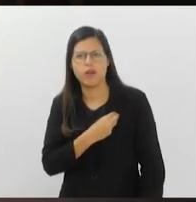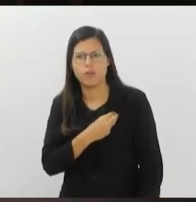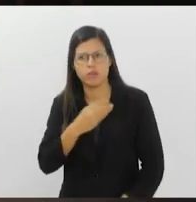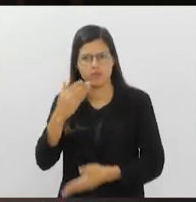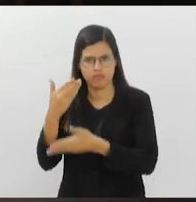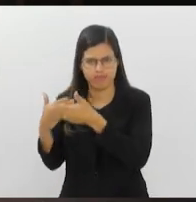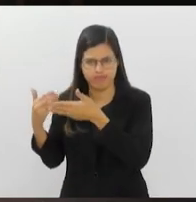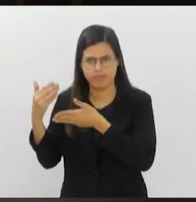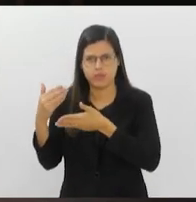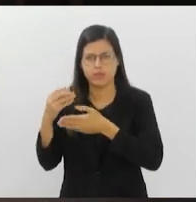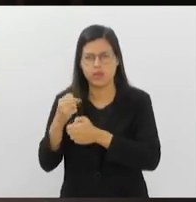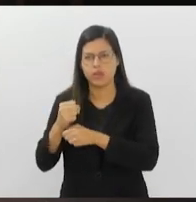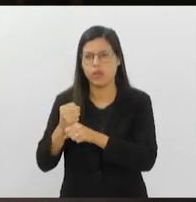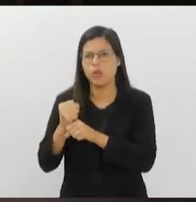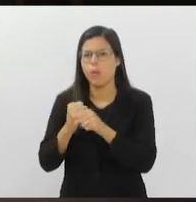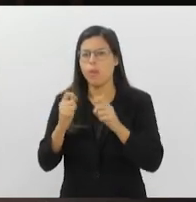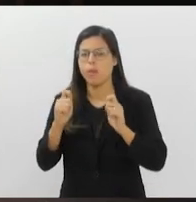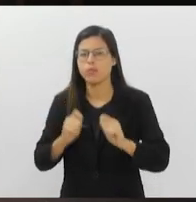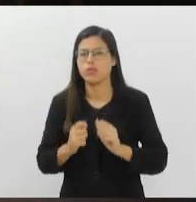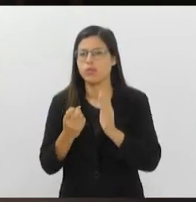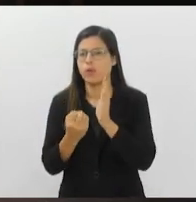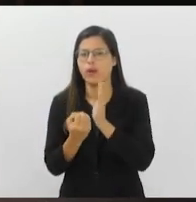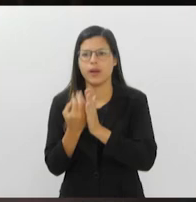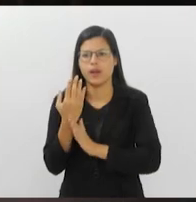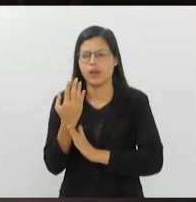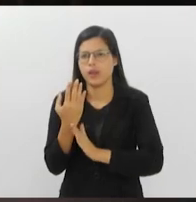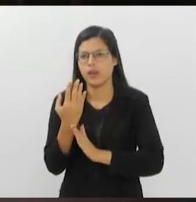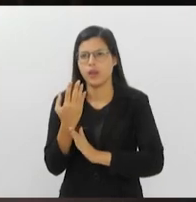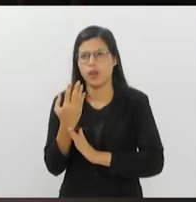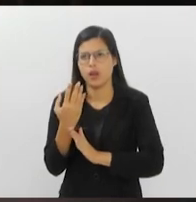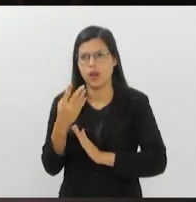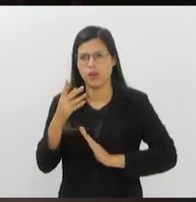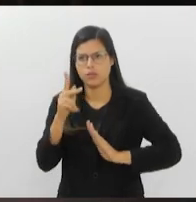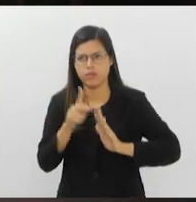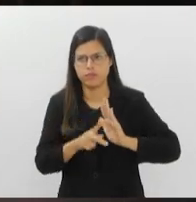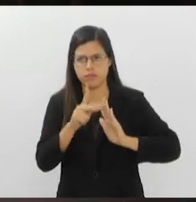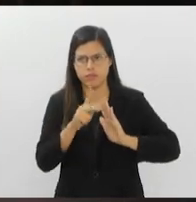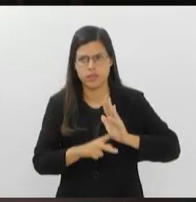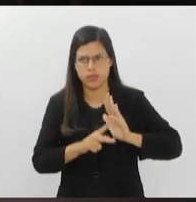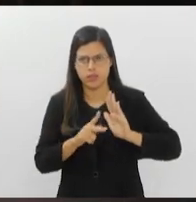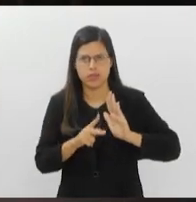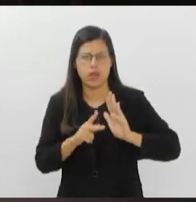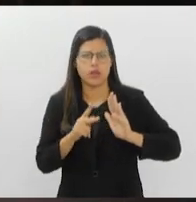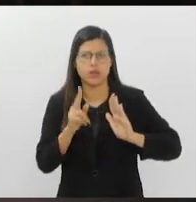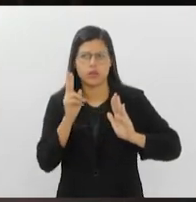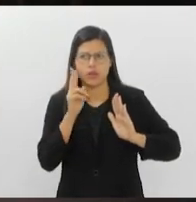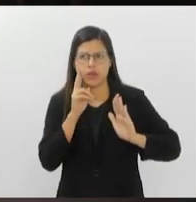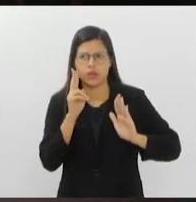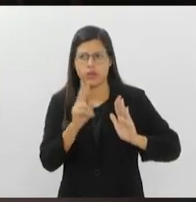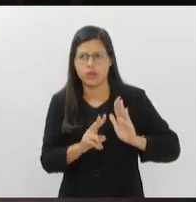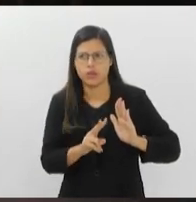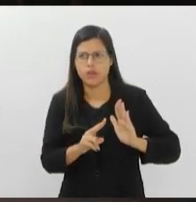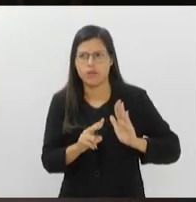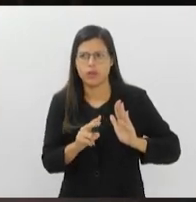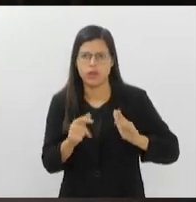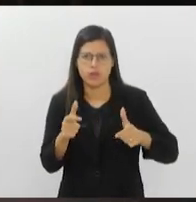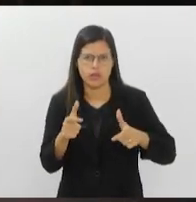possível inovar, criar, mesmo no nível dos projetos que a gente está vendo aqui, da